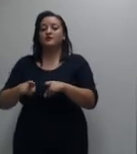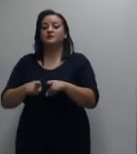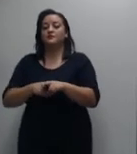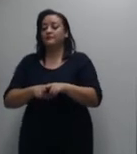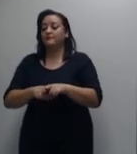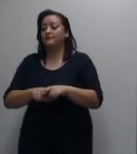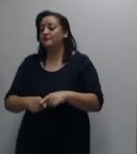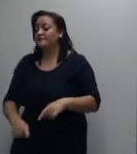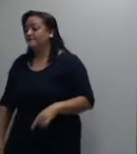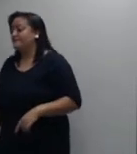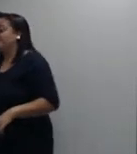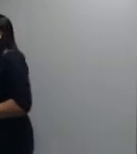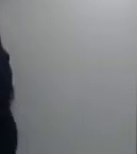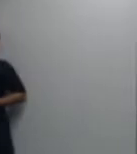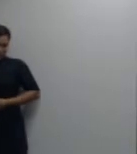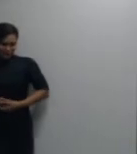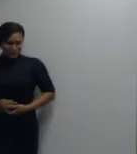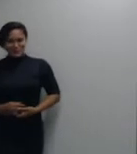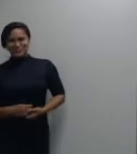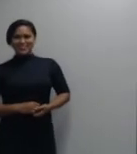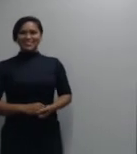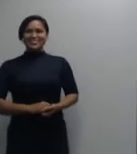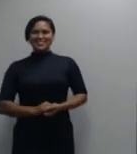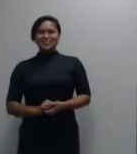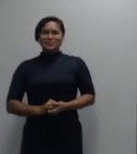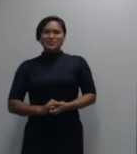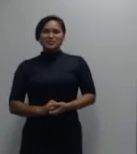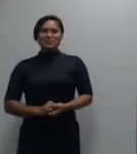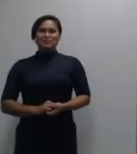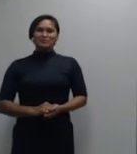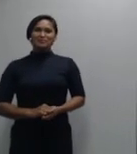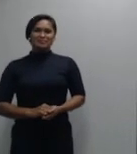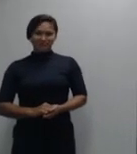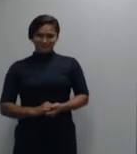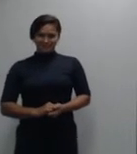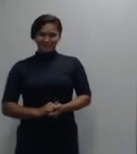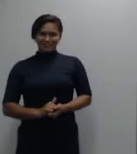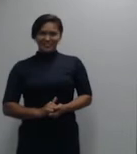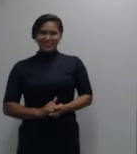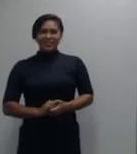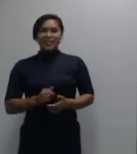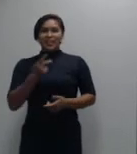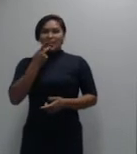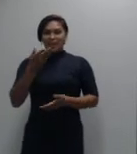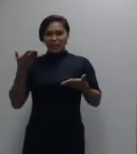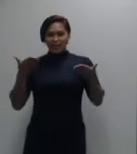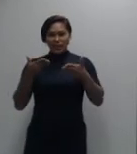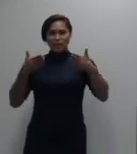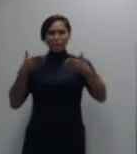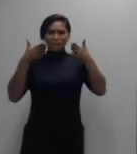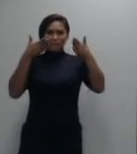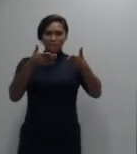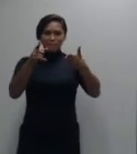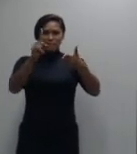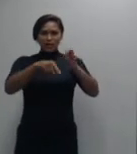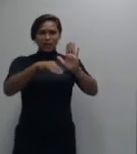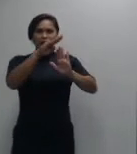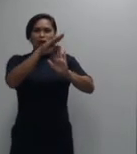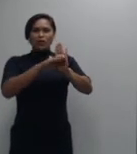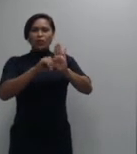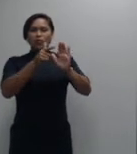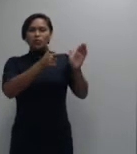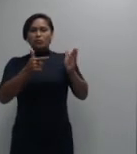requerida e com a natureza da causa do Steve stimpson feito sem resolução de mérito diante da falta de interesse processual